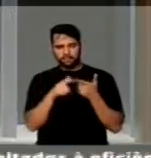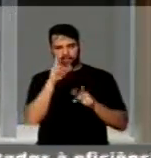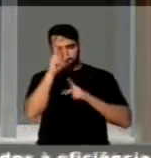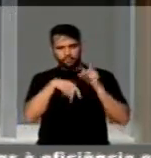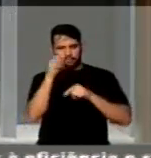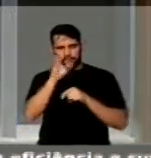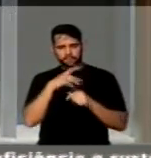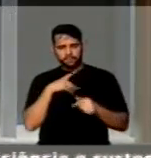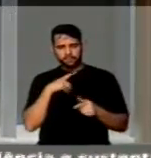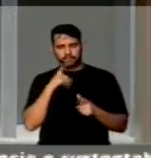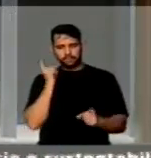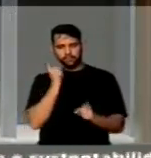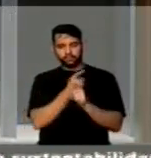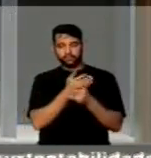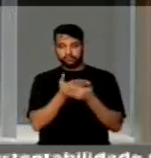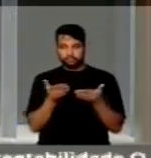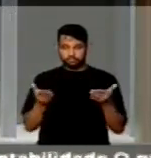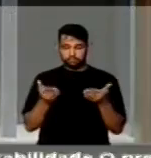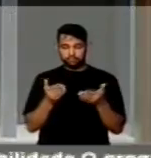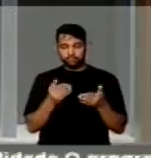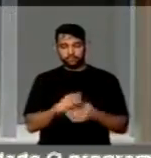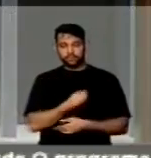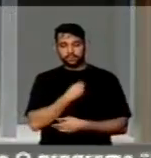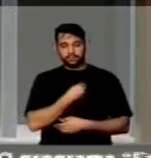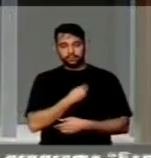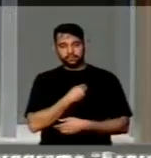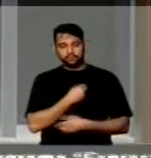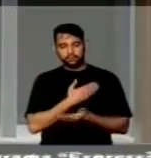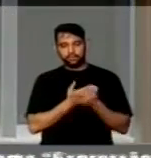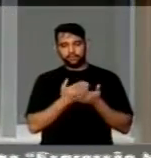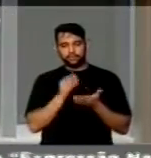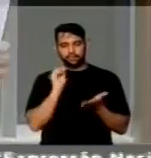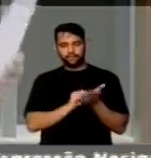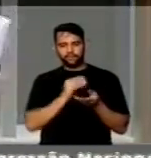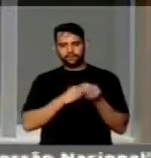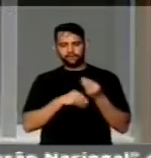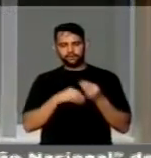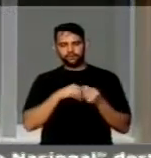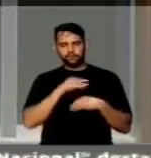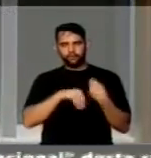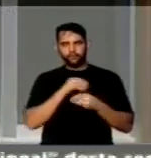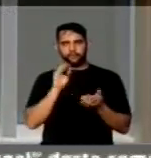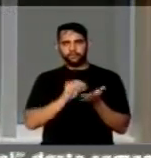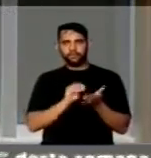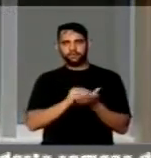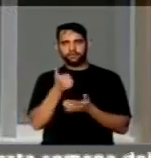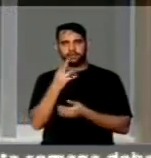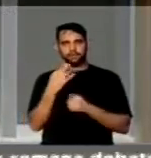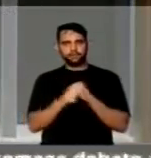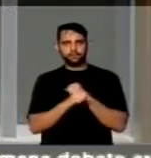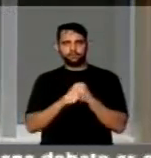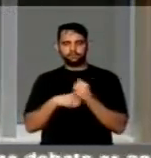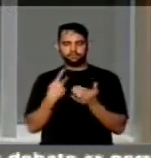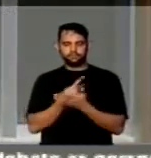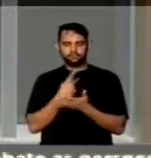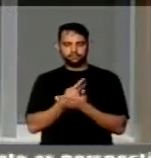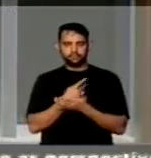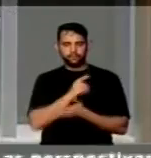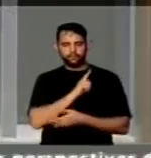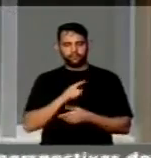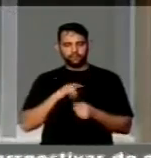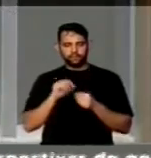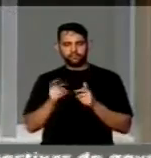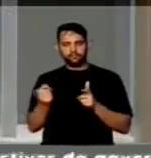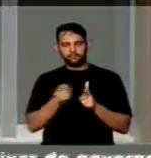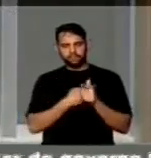povo brasileiro enfrenta, são fruto de um desgoverno de 13 anos. Um desgoverno que levou à